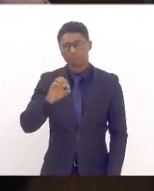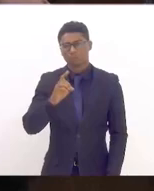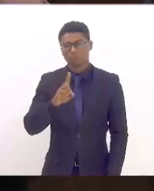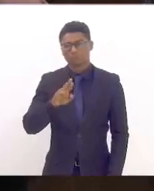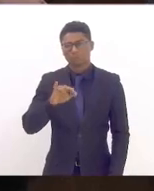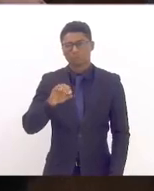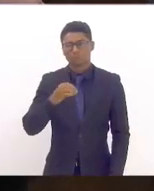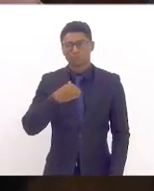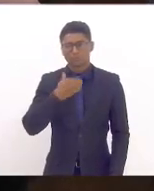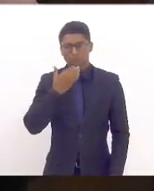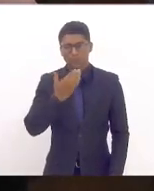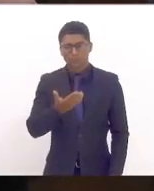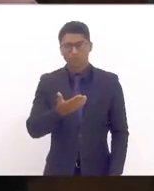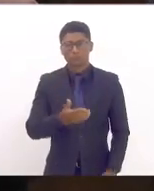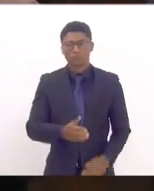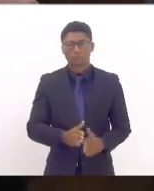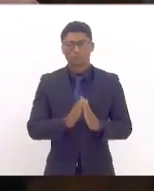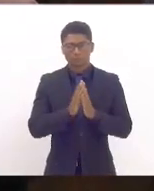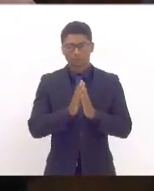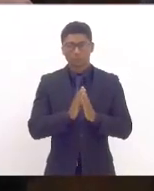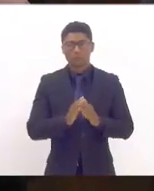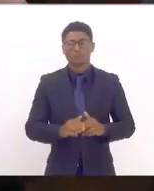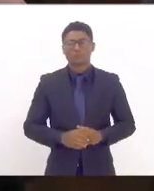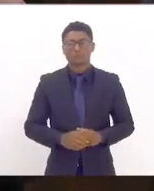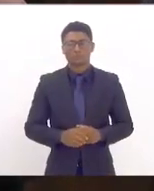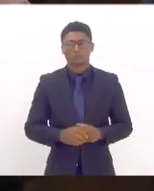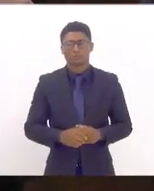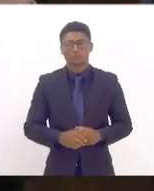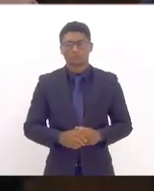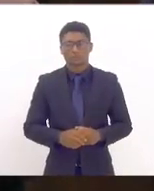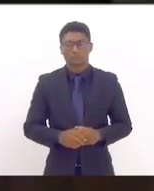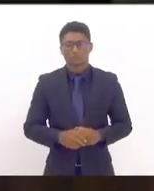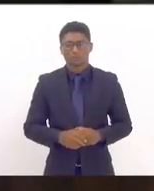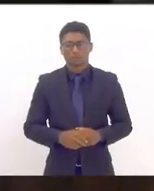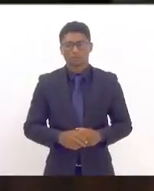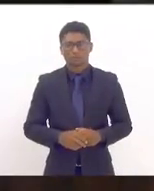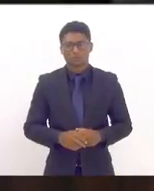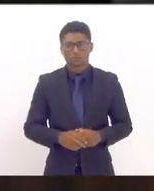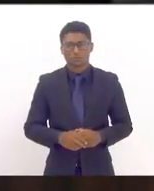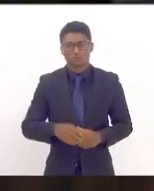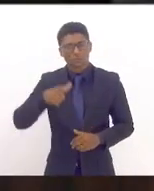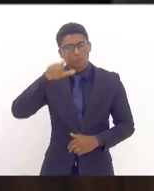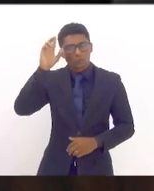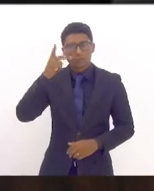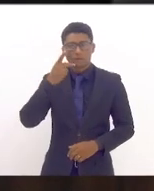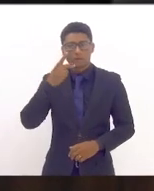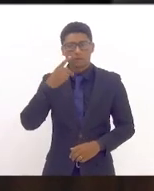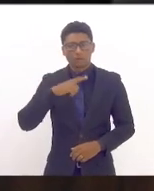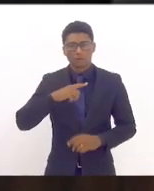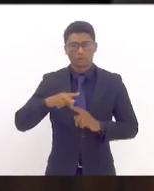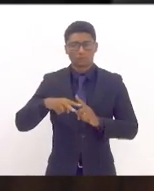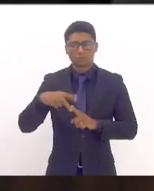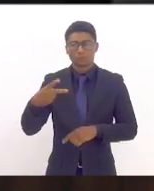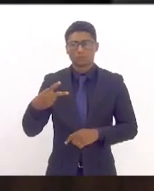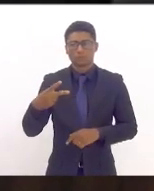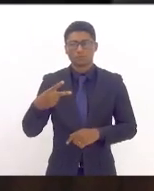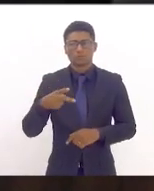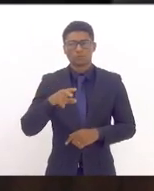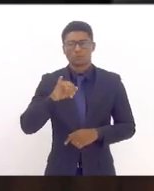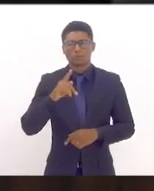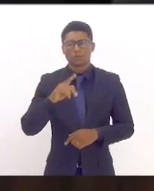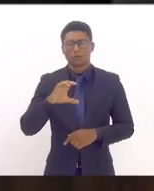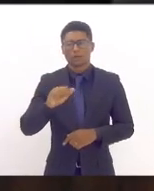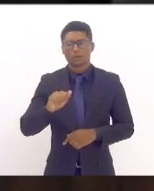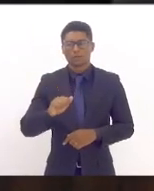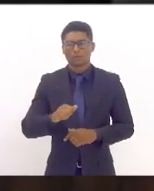vossa excelência para chamar o trabalhar ordem duas questões que eu entendi que o Luiz fala ele aumenta um pouco o valor do IPCA